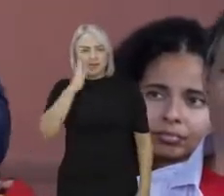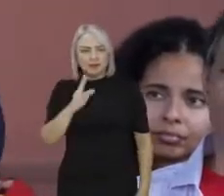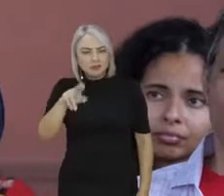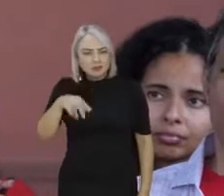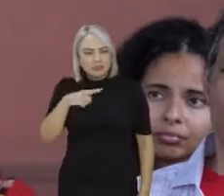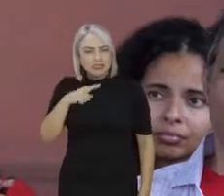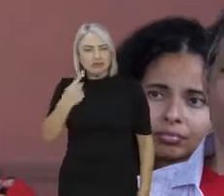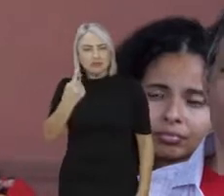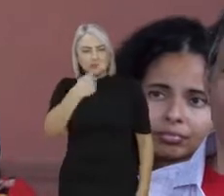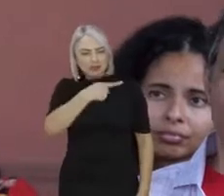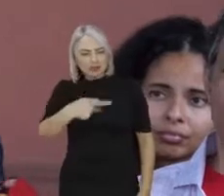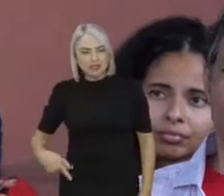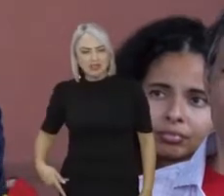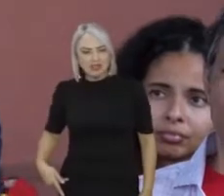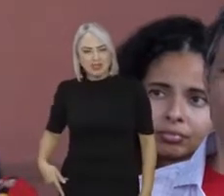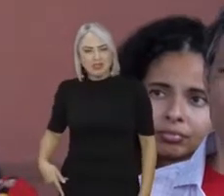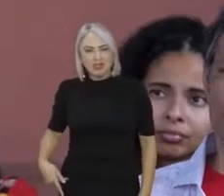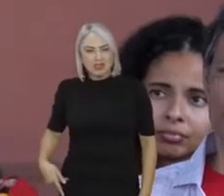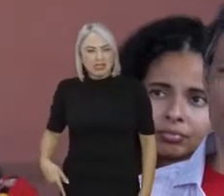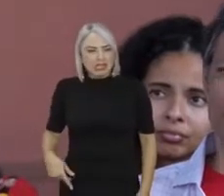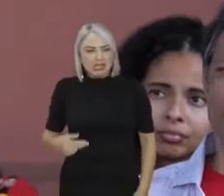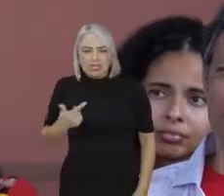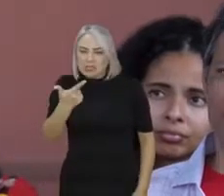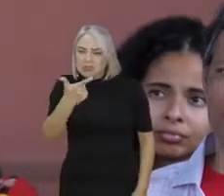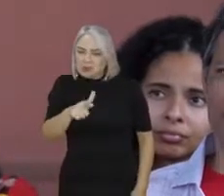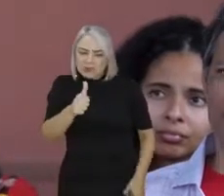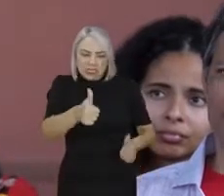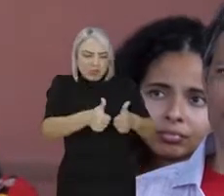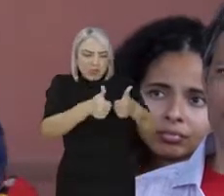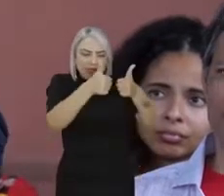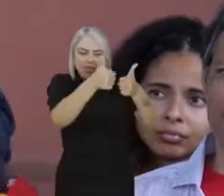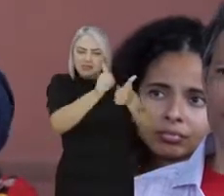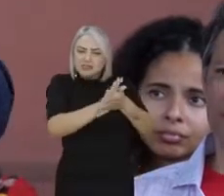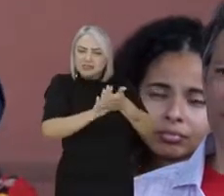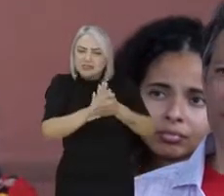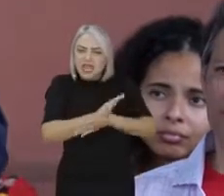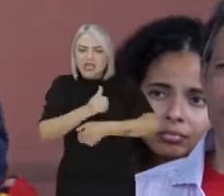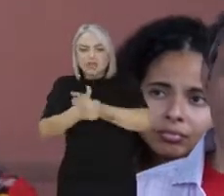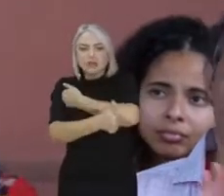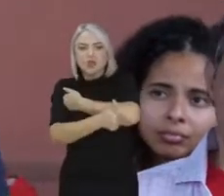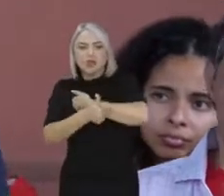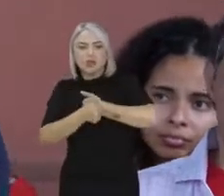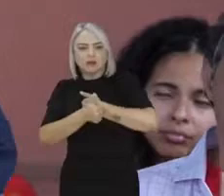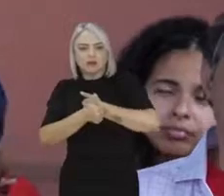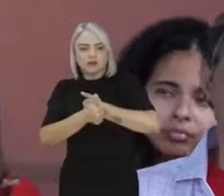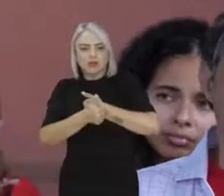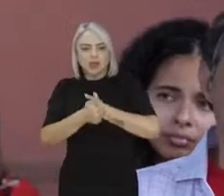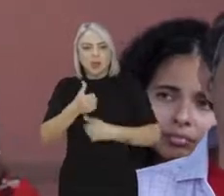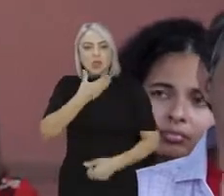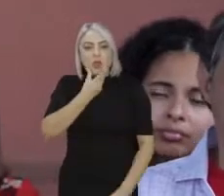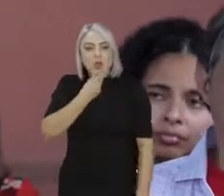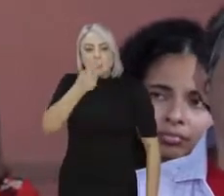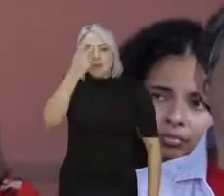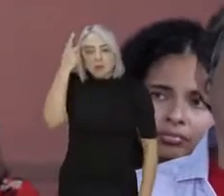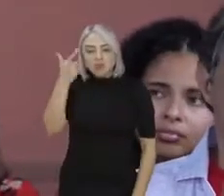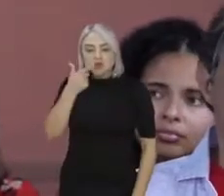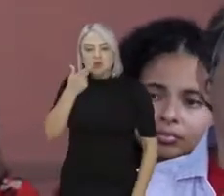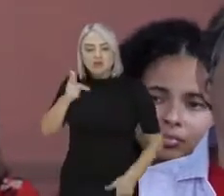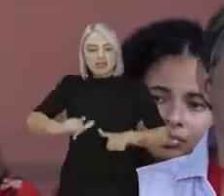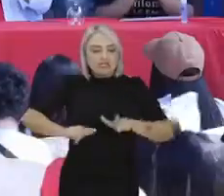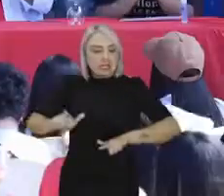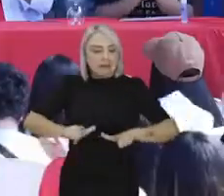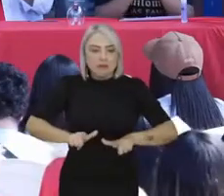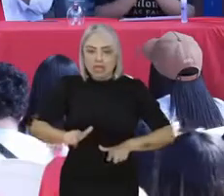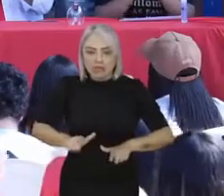tão desqualificado moralmente. Um cara que não fala em emprego. Um cara que não fala em